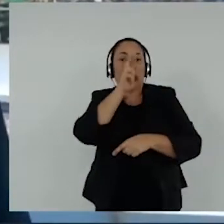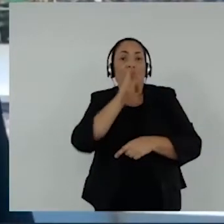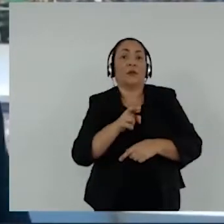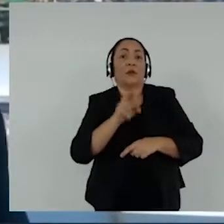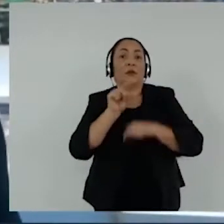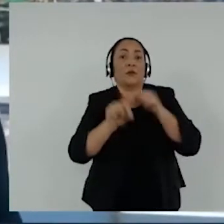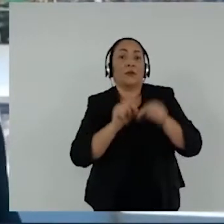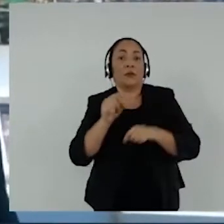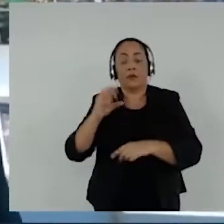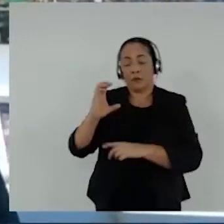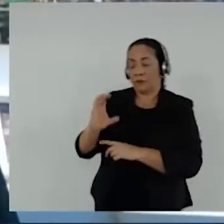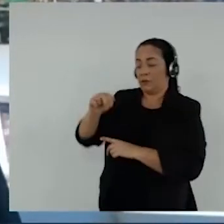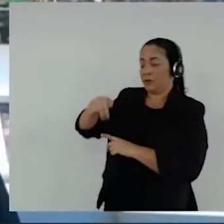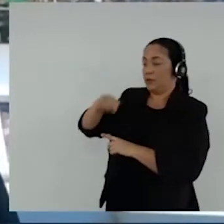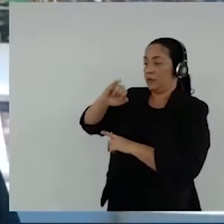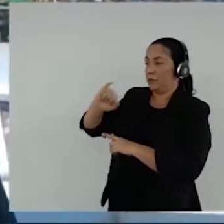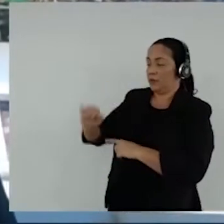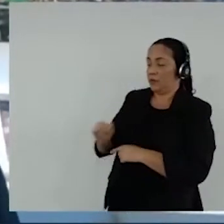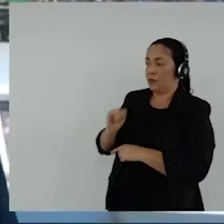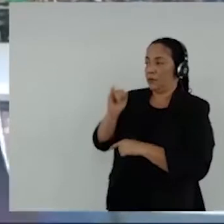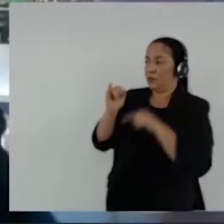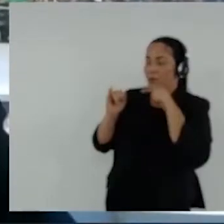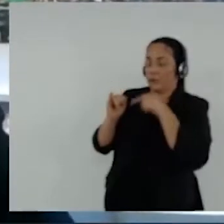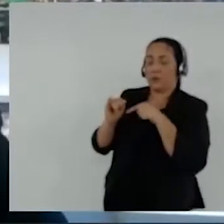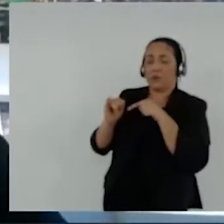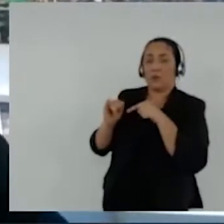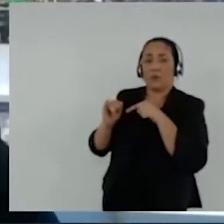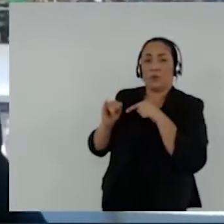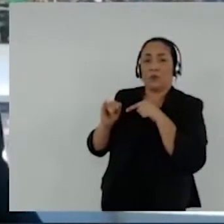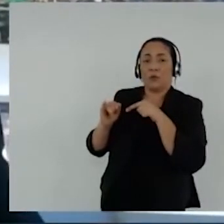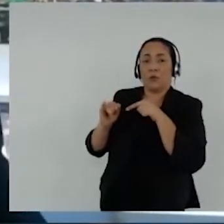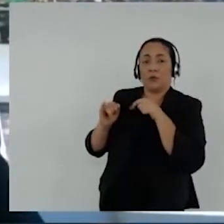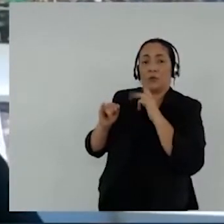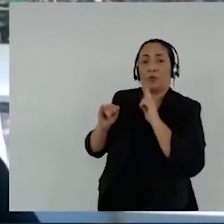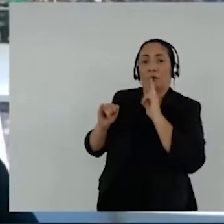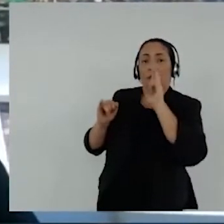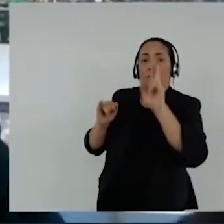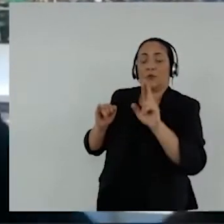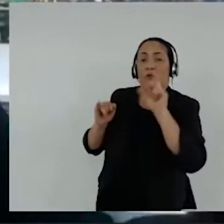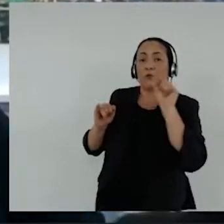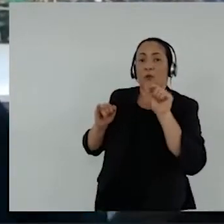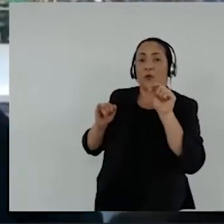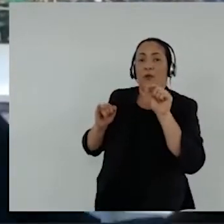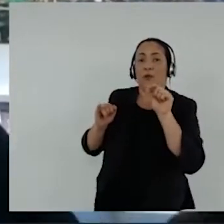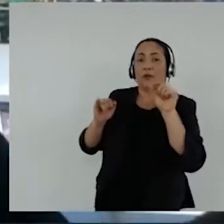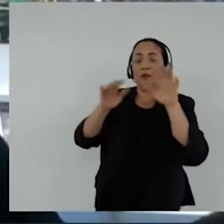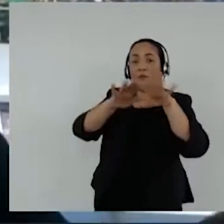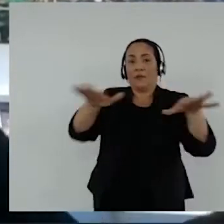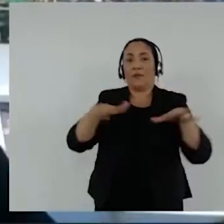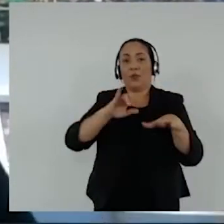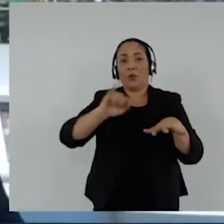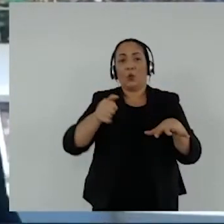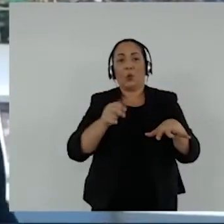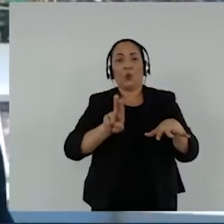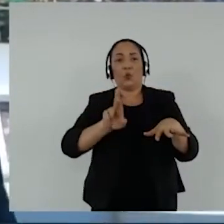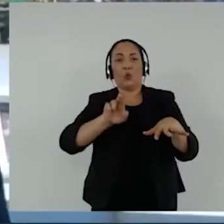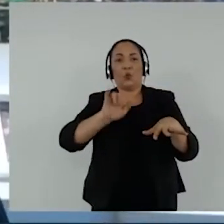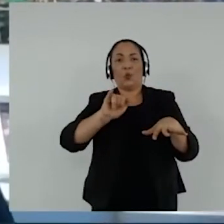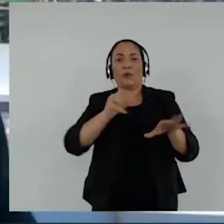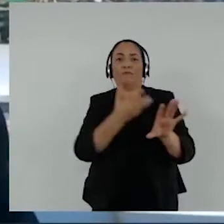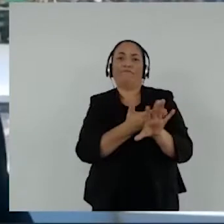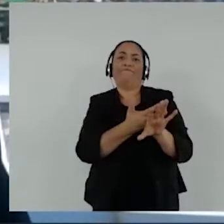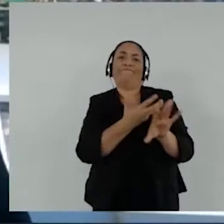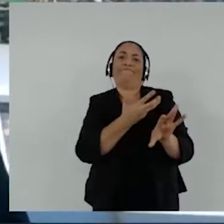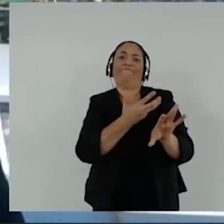CNJ resolveu edificar aquilo que ficou nacionalmente conhecido, que escandalizou, né, doutor Mateus, a advocacia, que é o júri virtual.